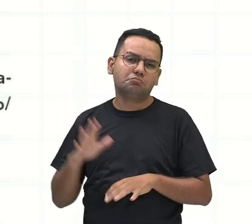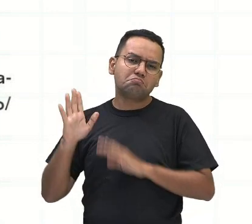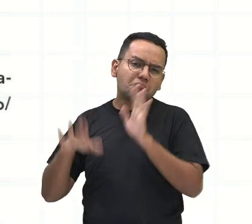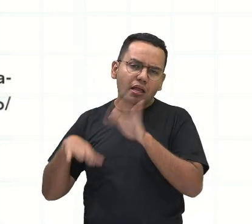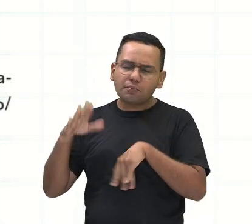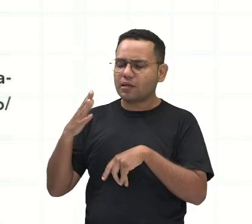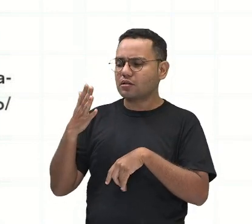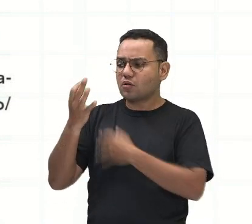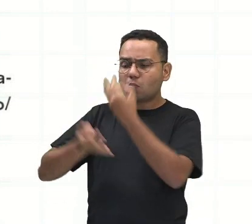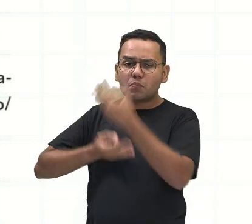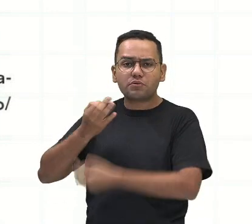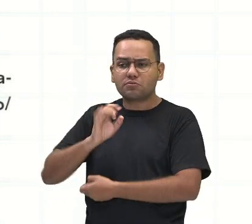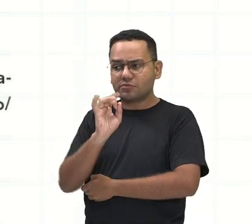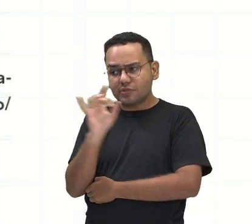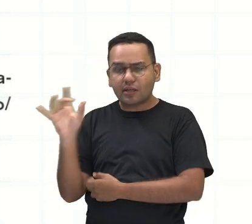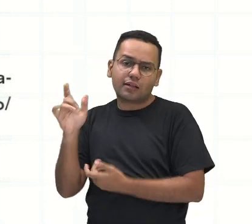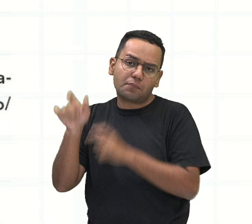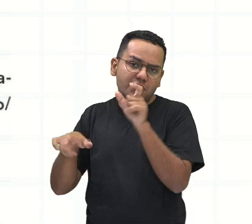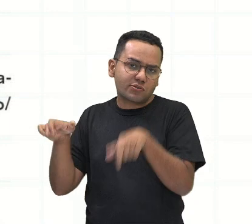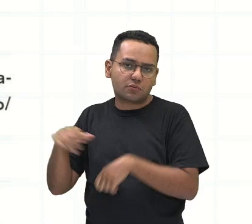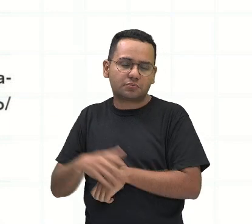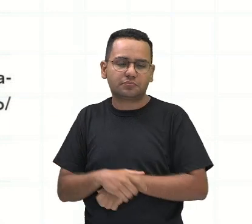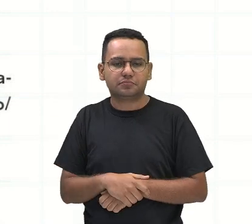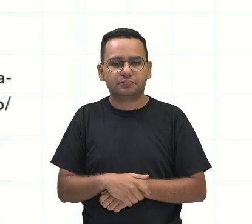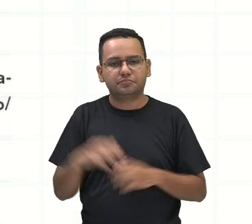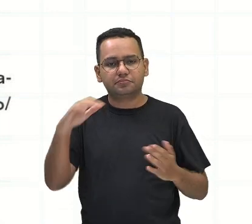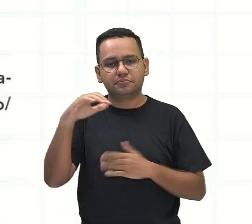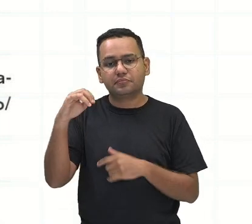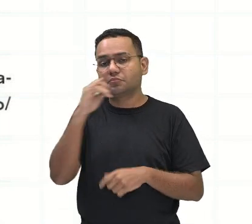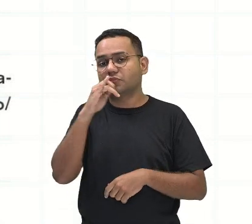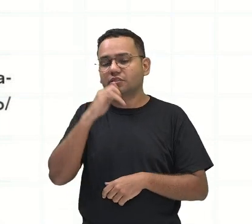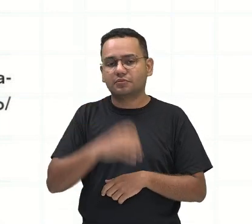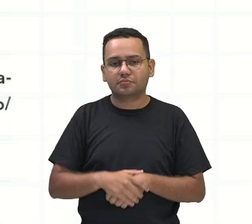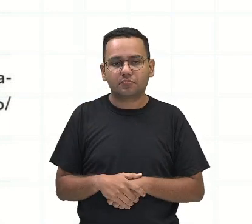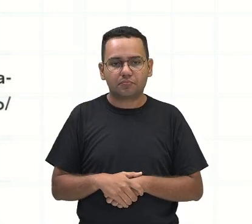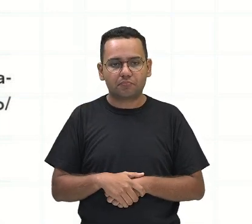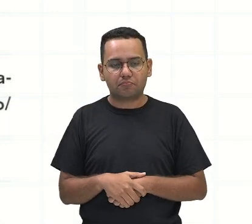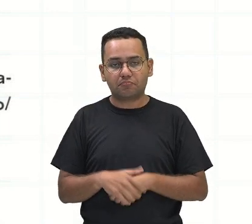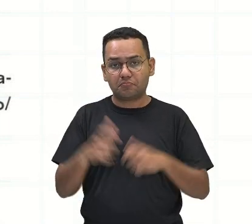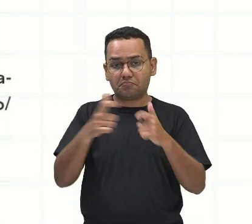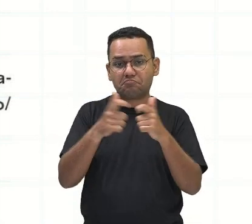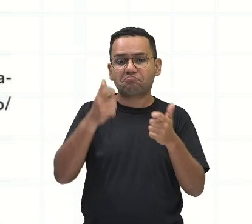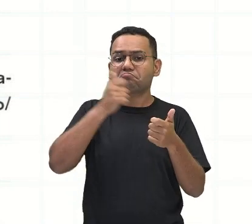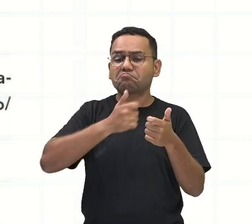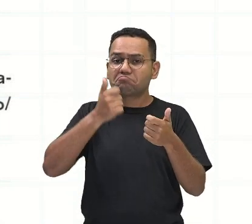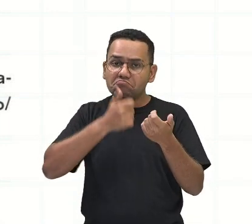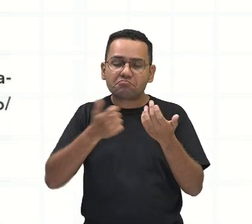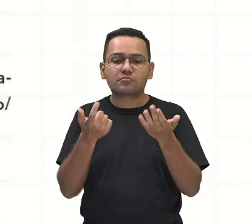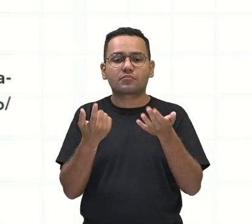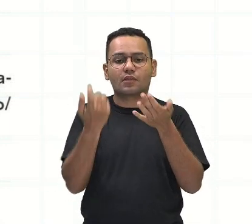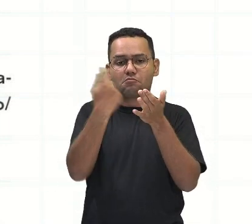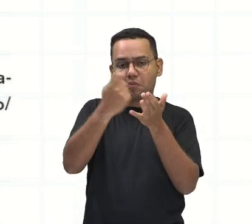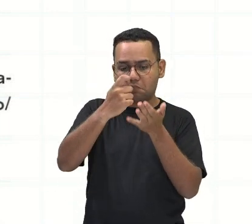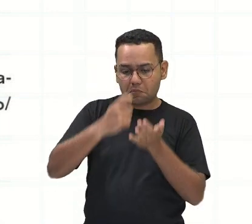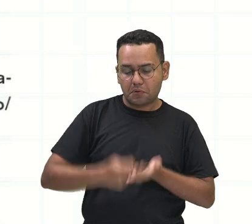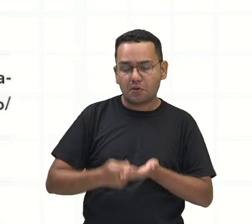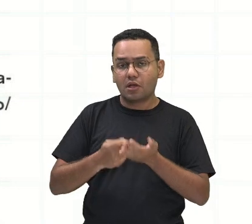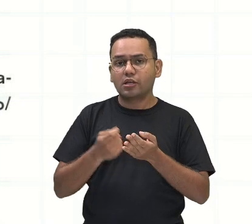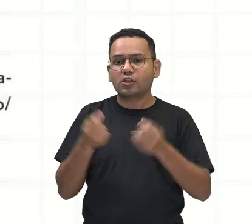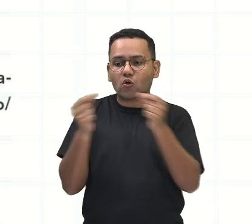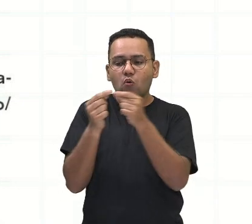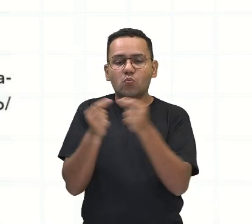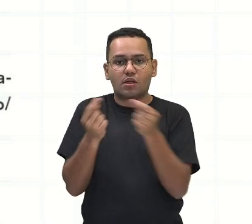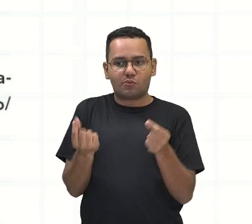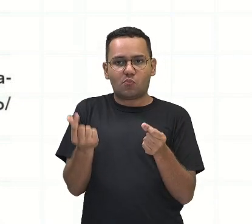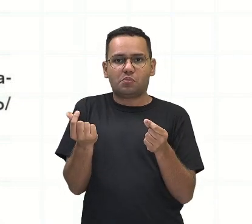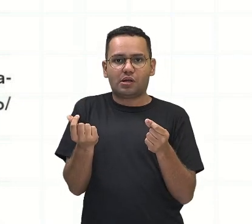então, referente a isso. Por exemplo, a médica prescreveu um remédio de preço acessível ao paciente, né?